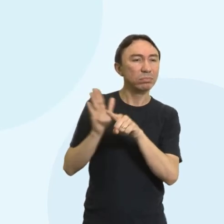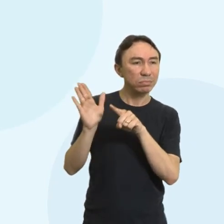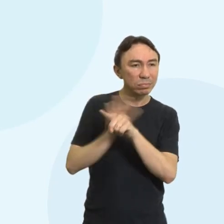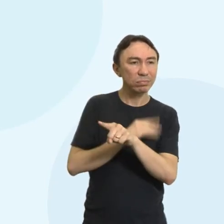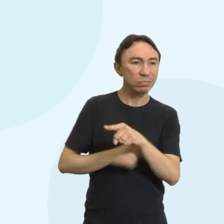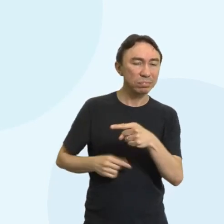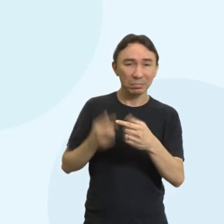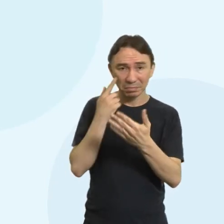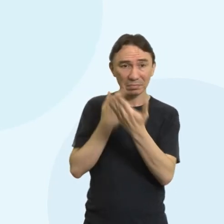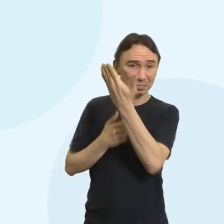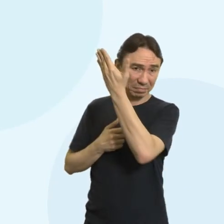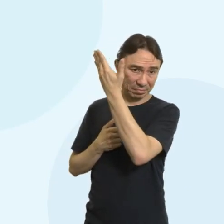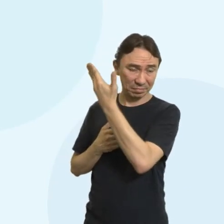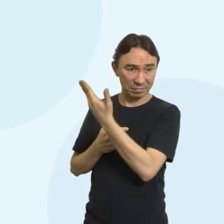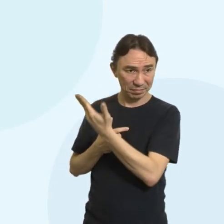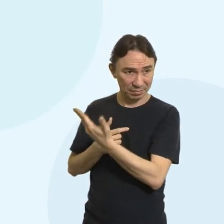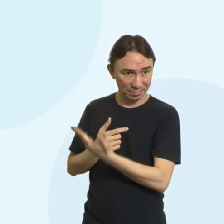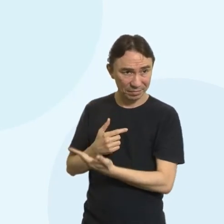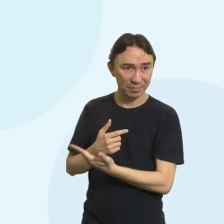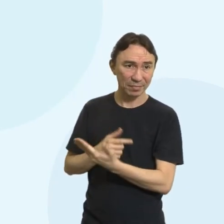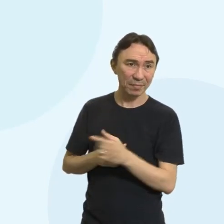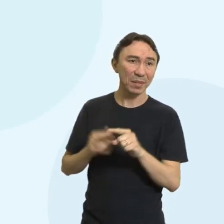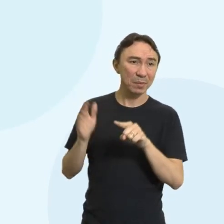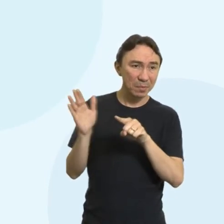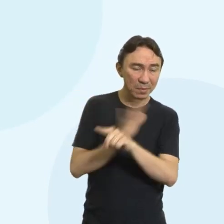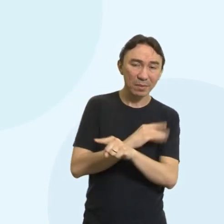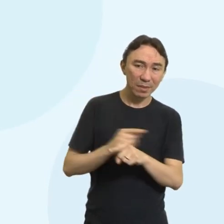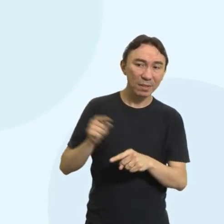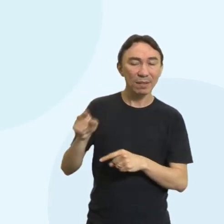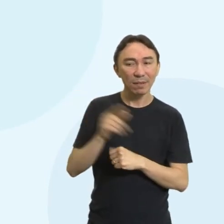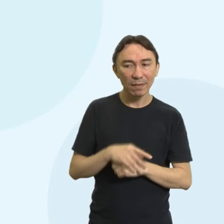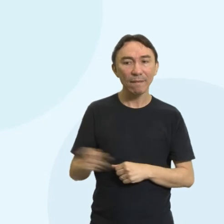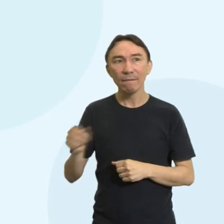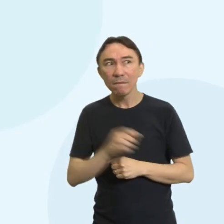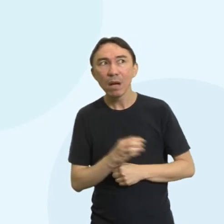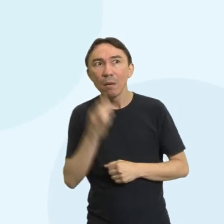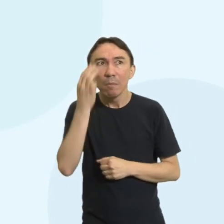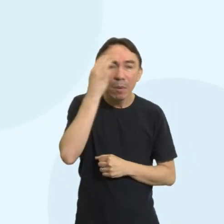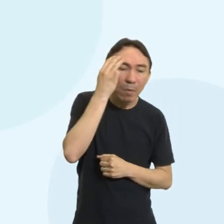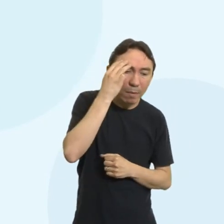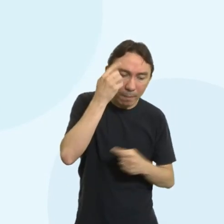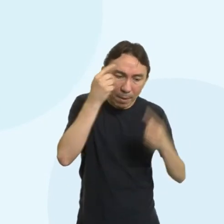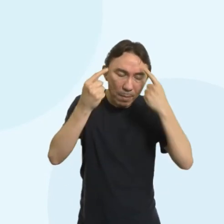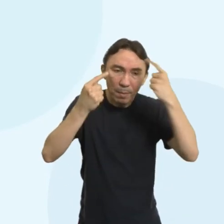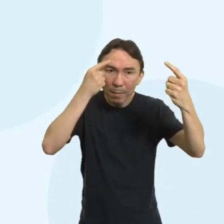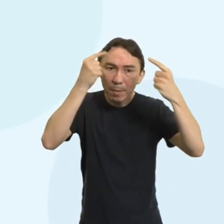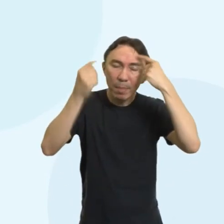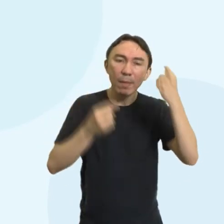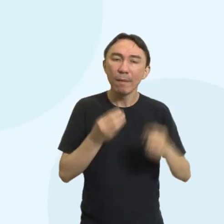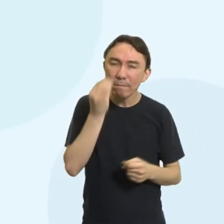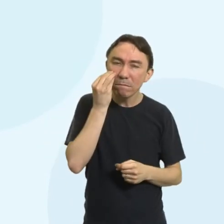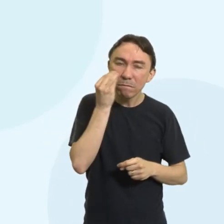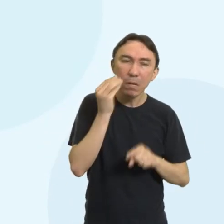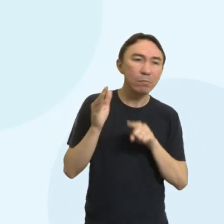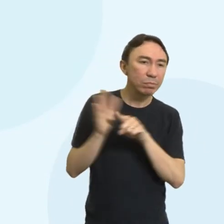Perguntas que testem a memória acerca daquele gênero do estudante. Então, nesse caso desse